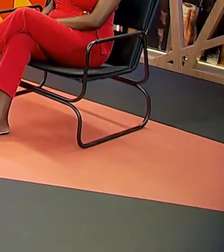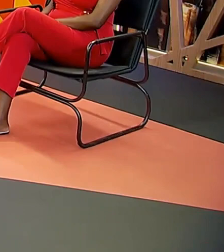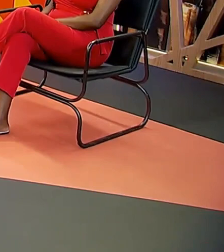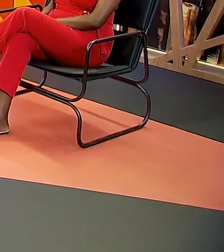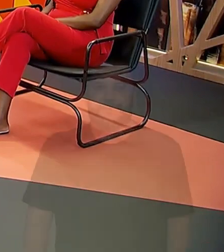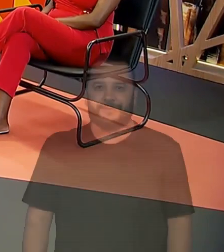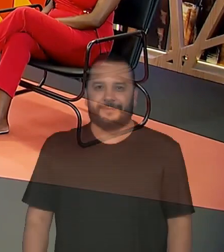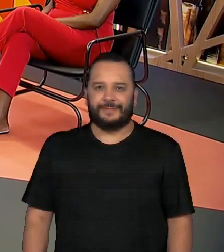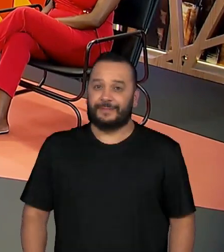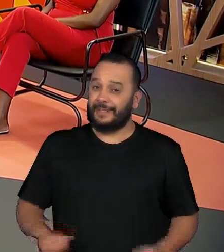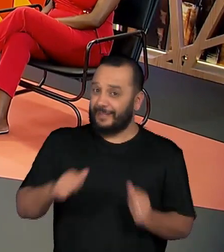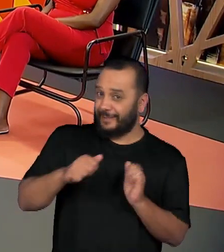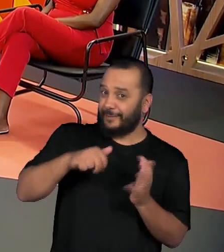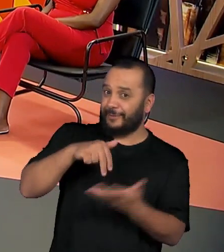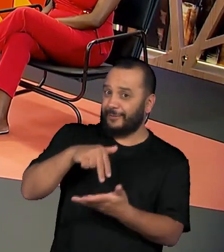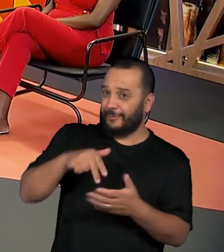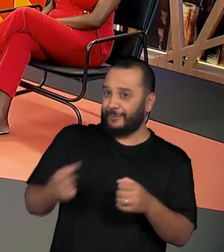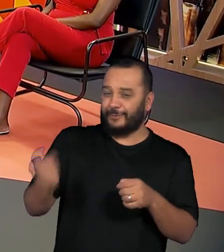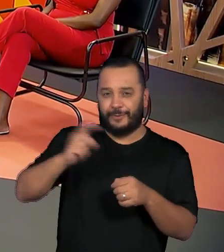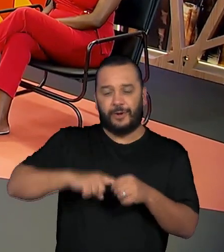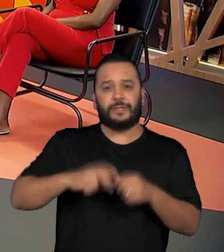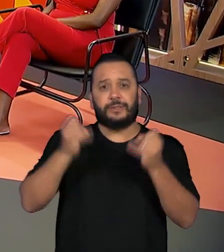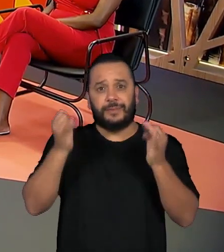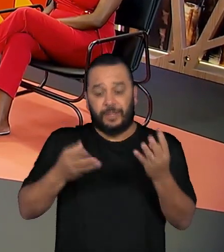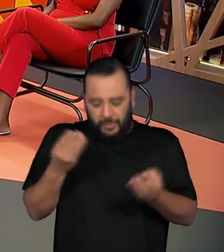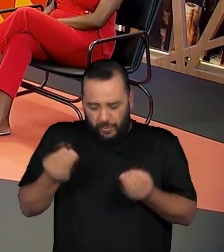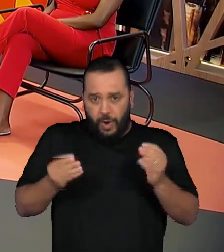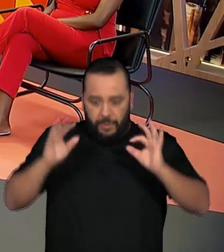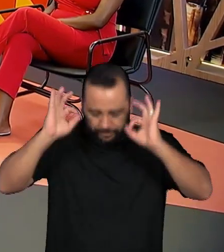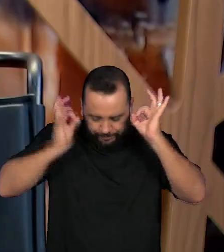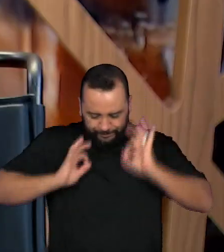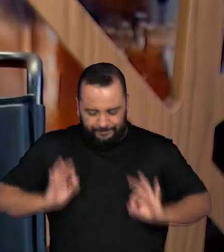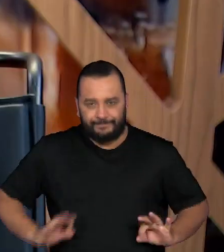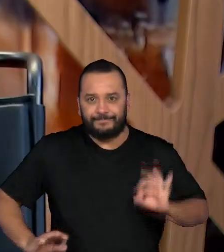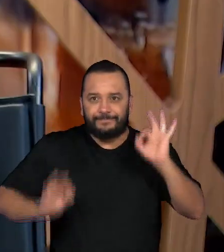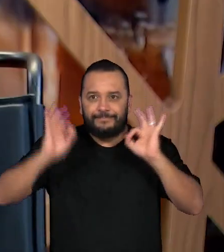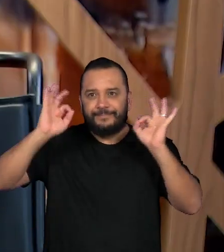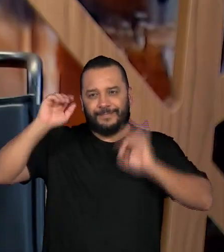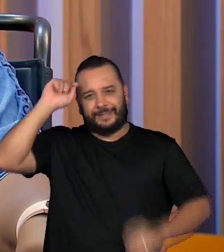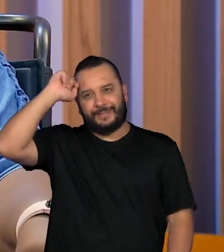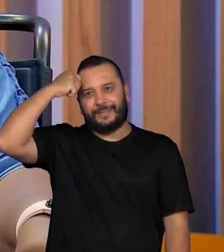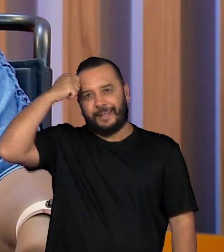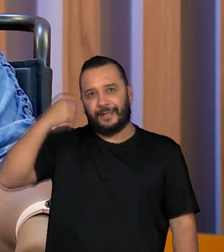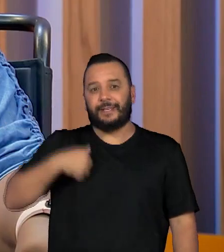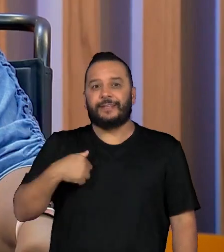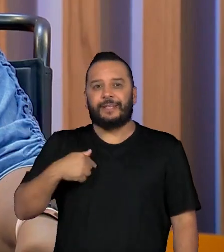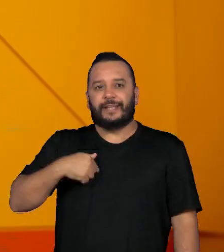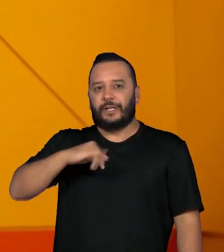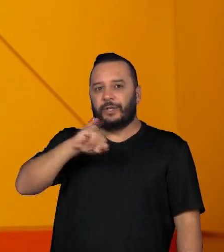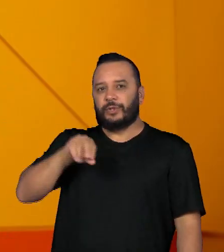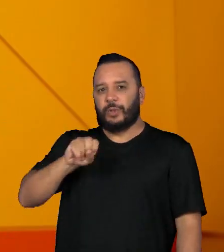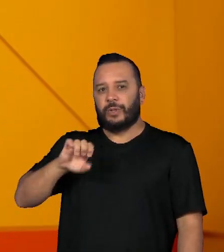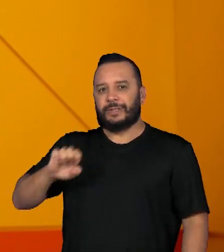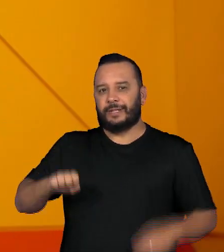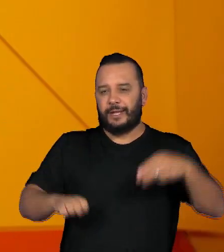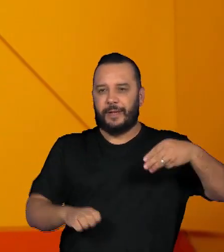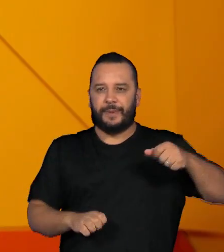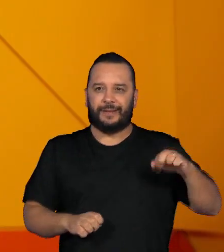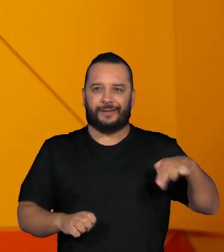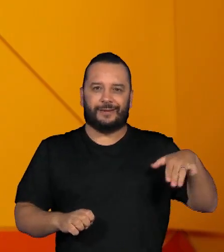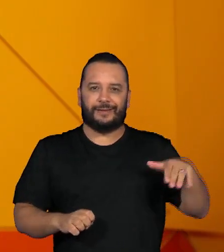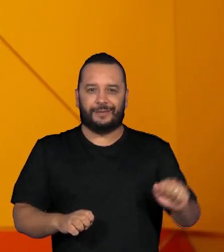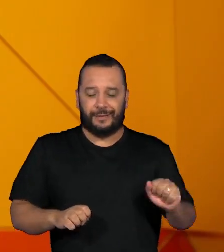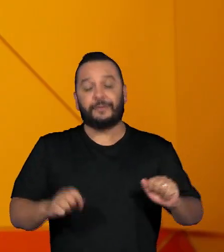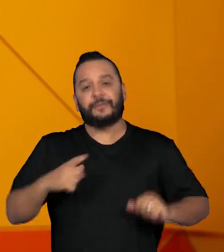Estação Livre de volta, falando sobre estética negra e recebendo aqui a Joselena e a Mariana Luz. A influência da cultura